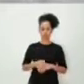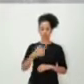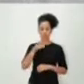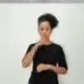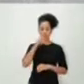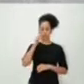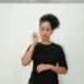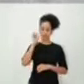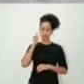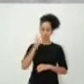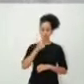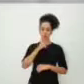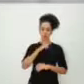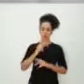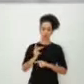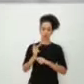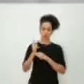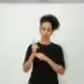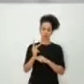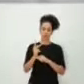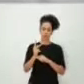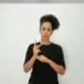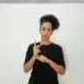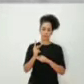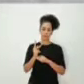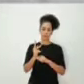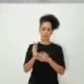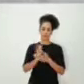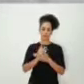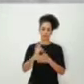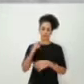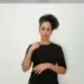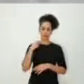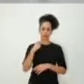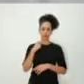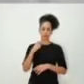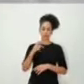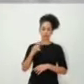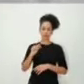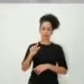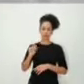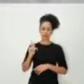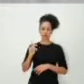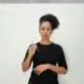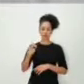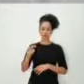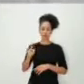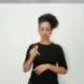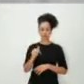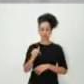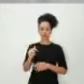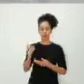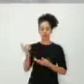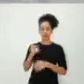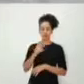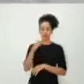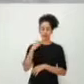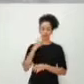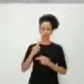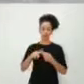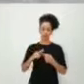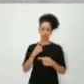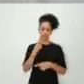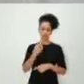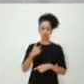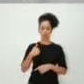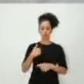ganhou o prêmio que que alguns vereadores palinha vereadora Alessandra também comentaram né eu faço questão de de colocar